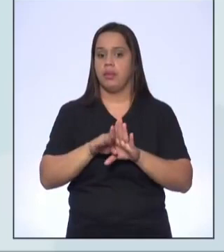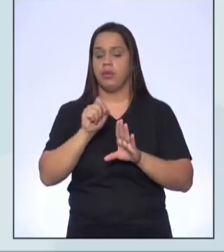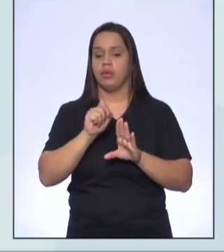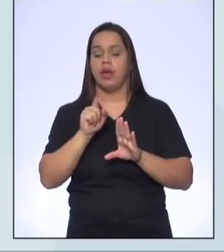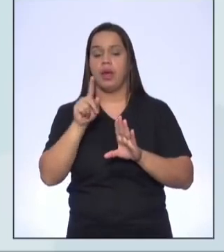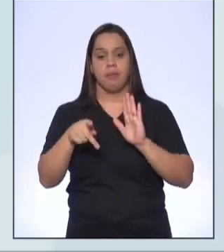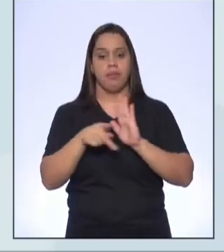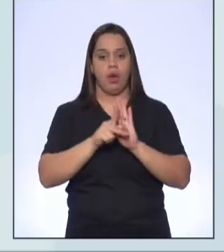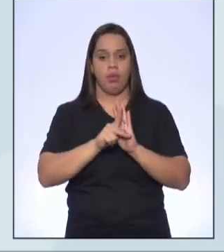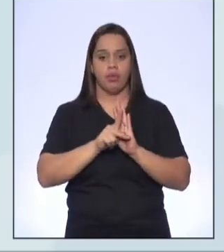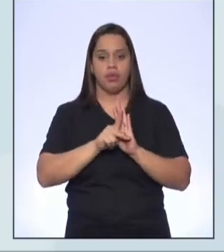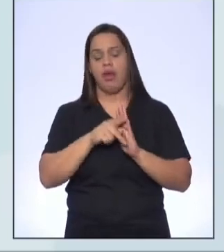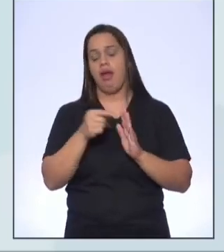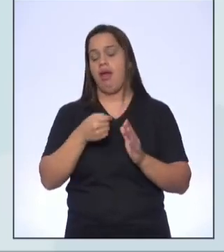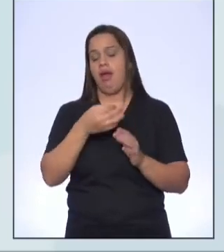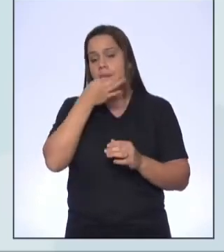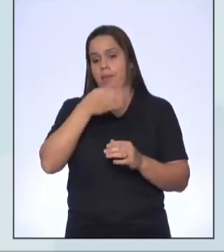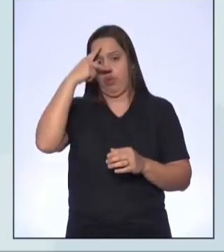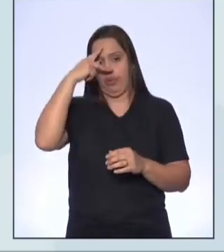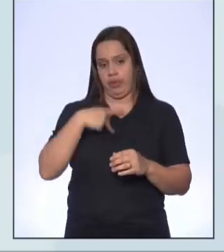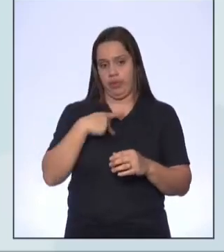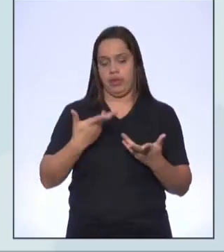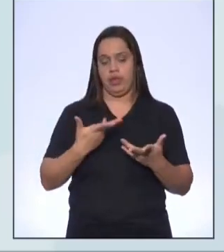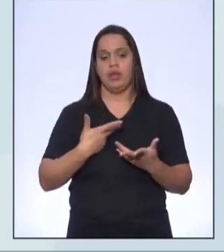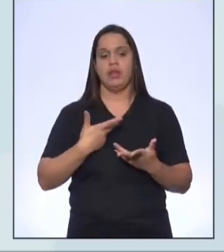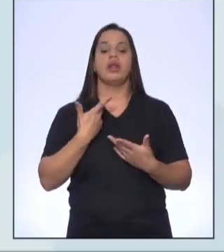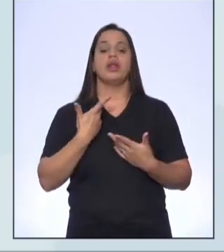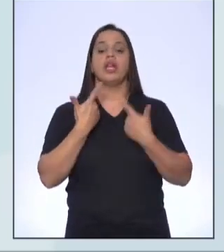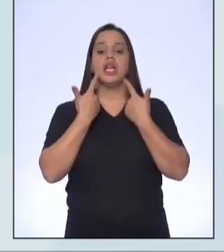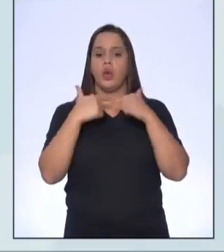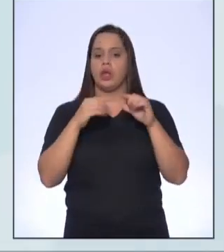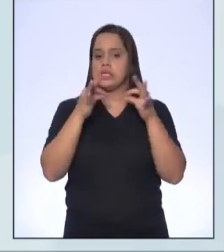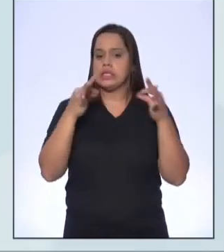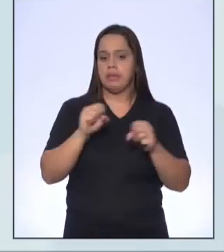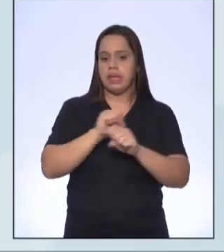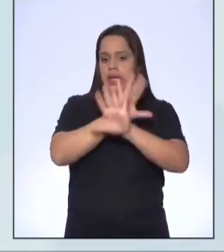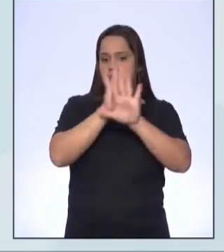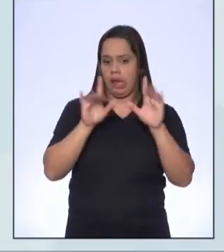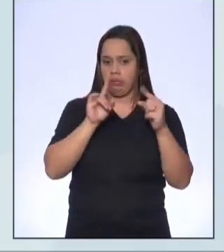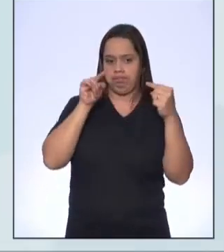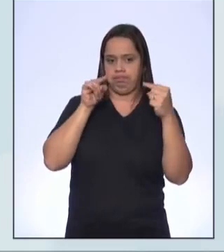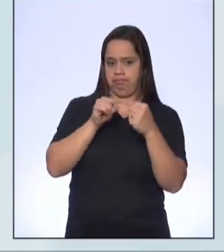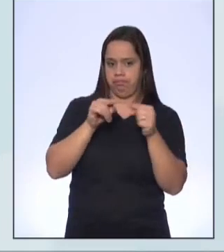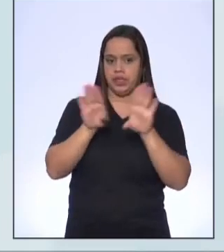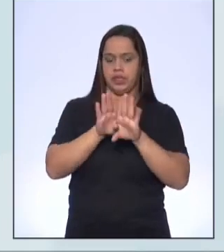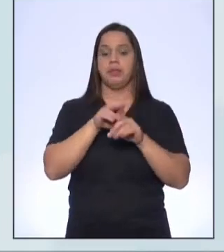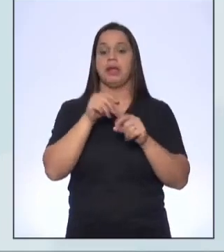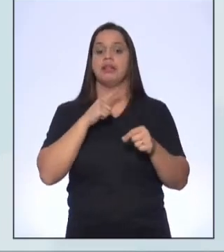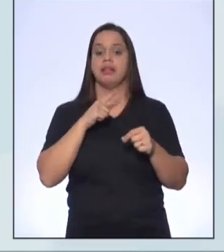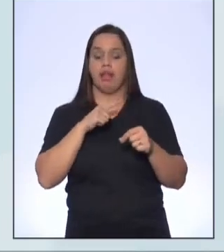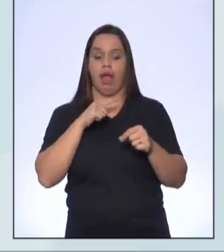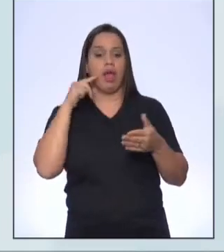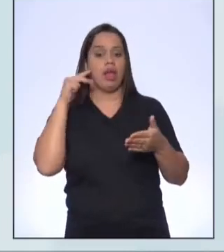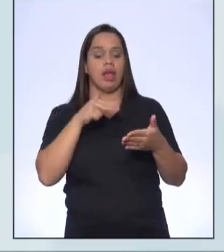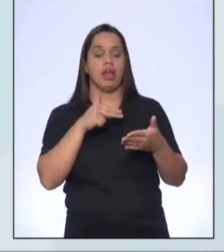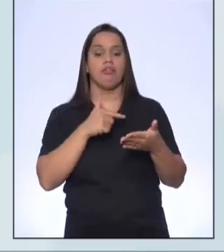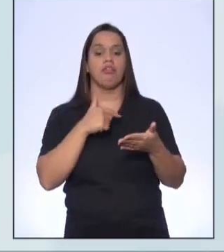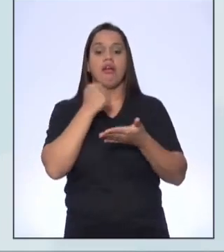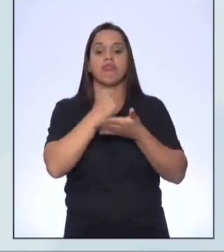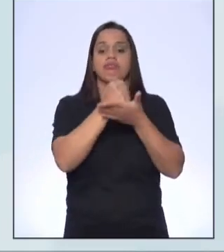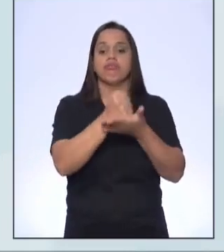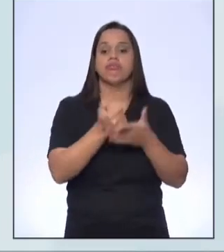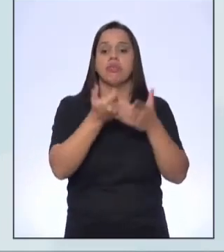subjetividade, né, o ponto de vista da pessoa. Linguagem simples, clara e objetiva. Presença de destinatário, que é o destino, né, no